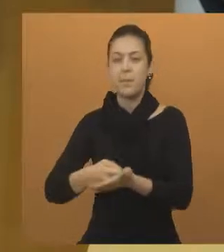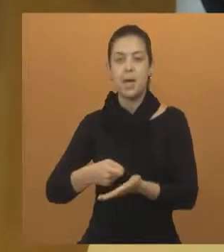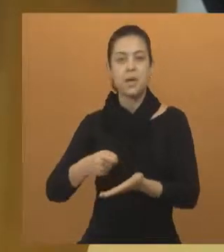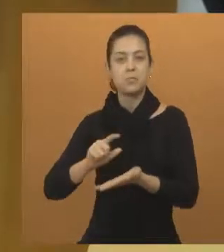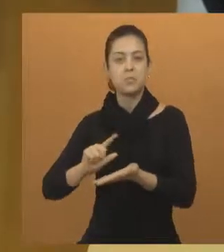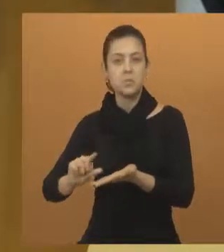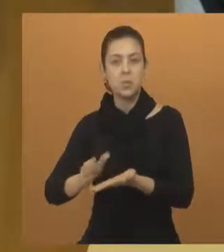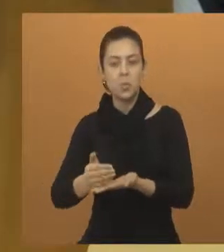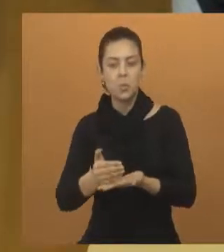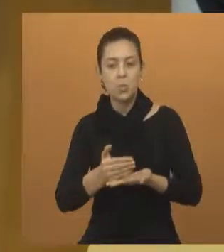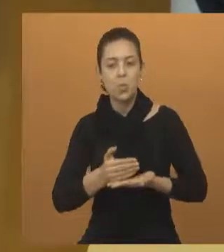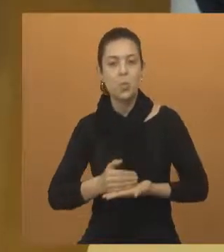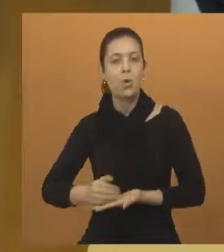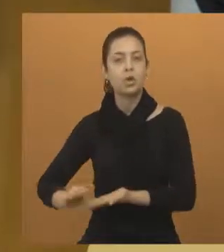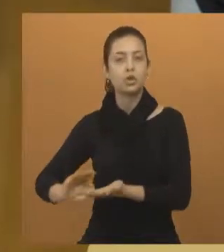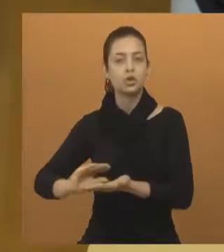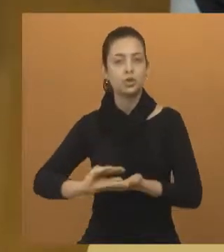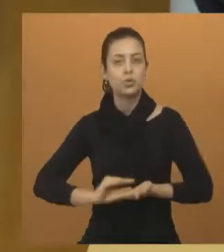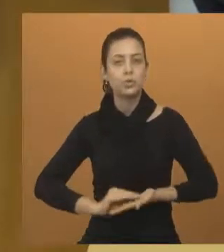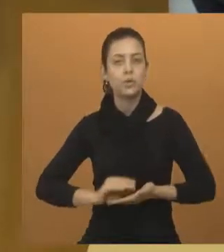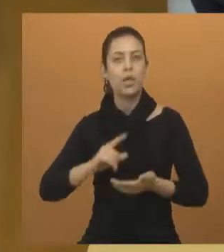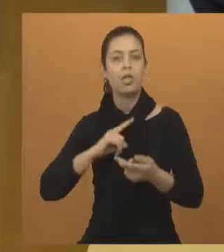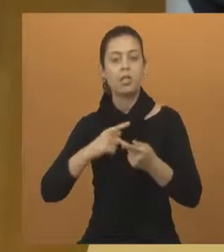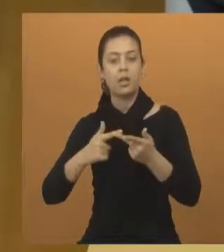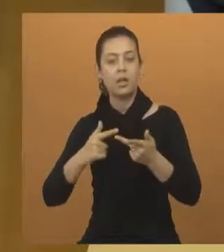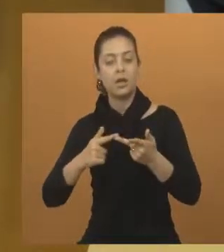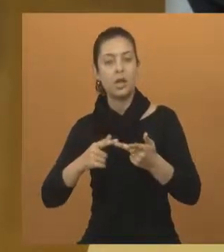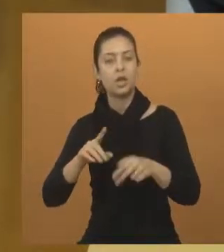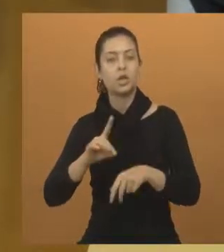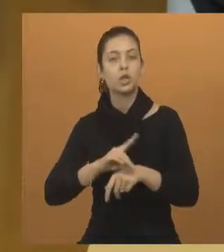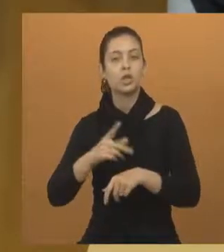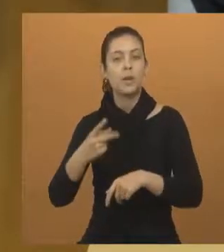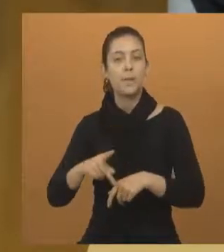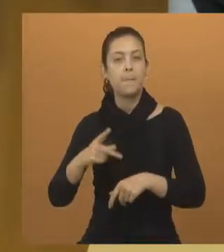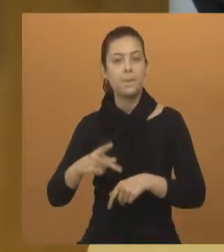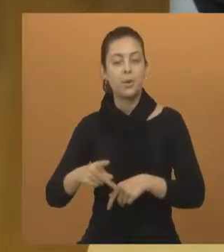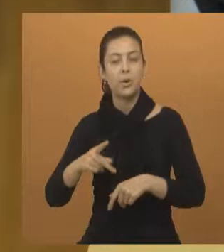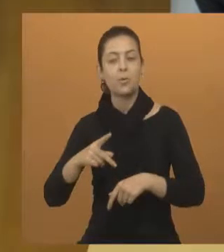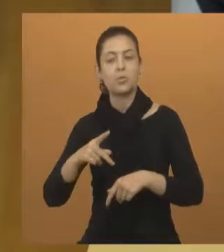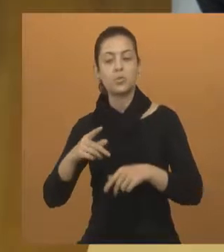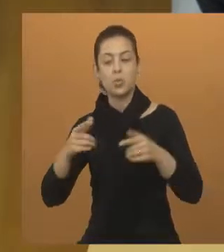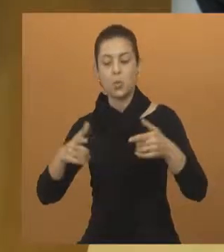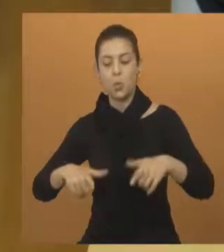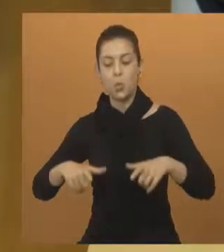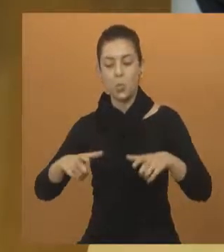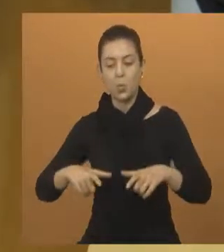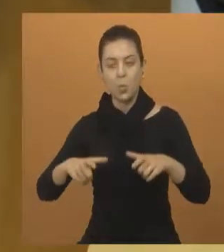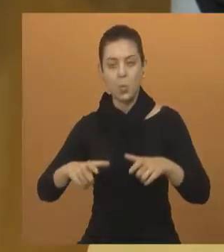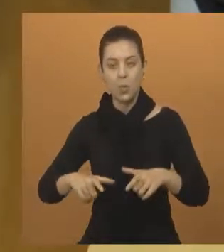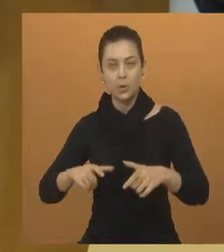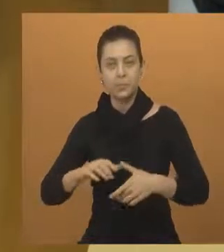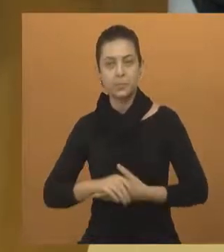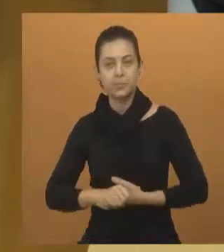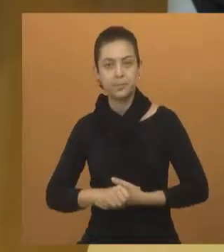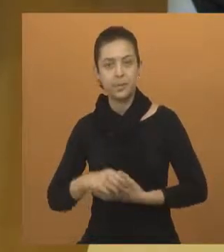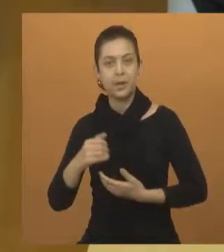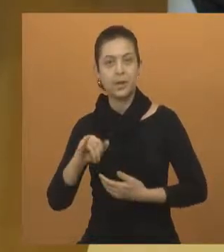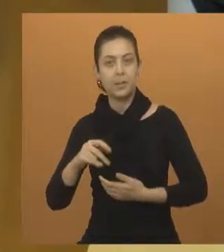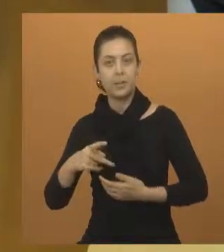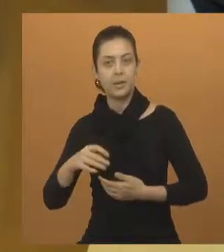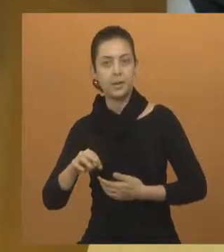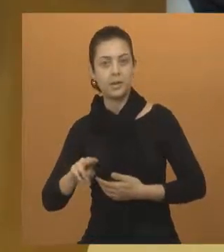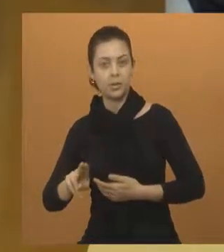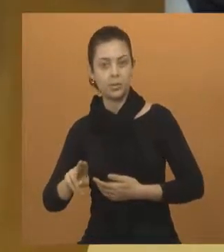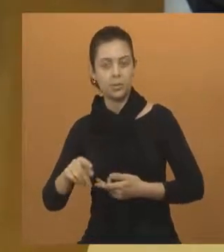O 2, possuam sede própria, objeto da remissão ou isenção tributária